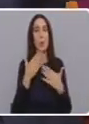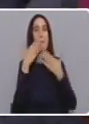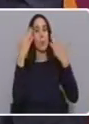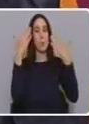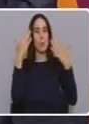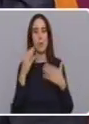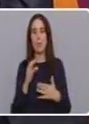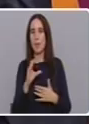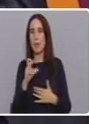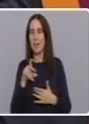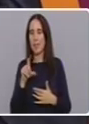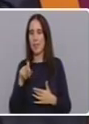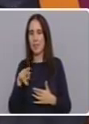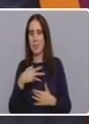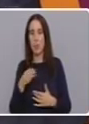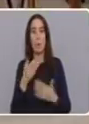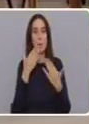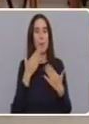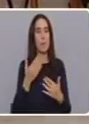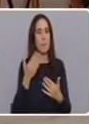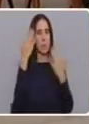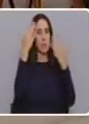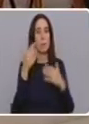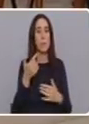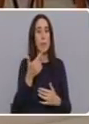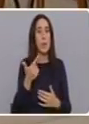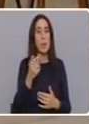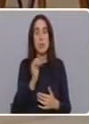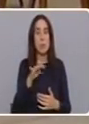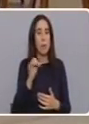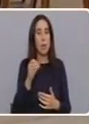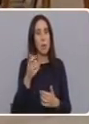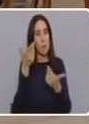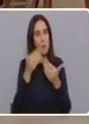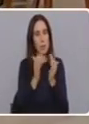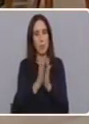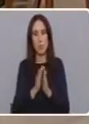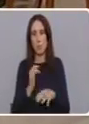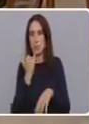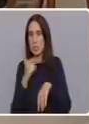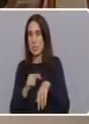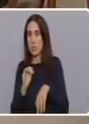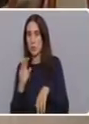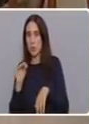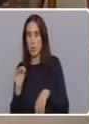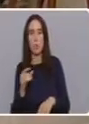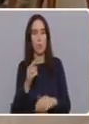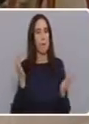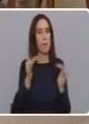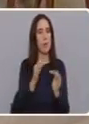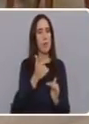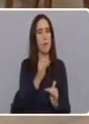obrigado. Obrigada. Obrigado. Obrigado. Só uma última palavra. Convido toda a gente em 10 segundos para ir ao